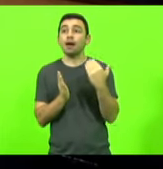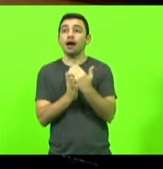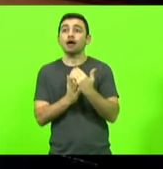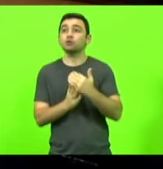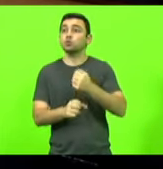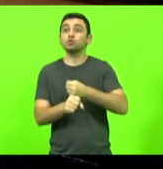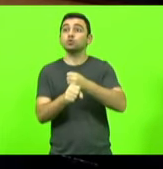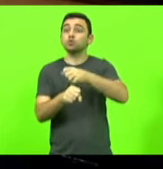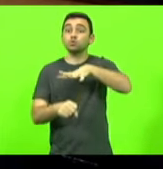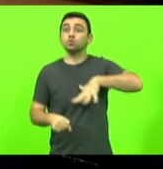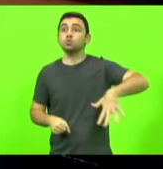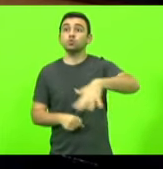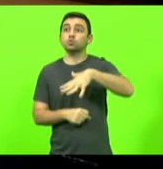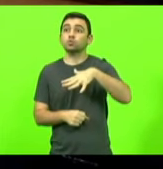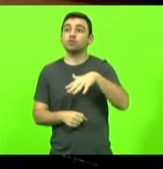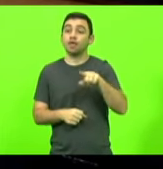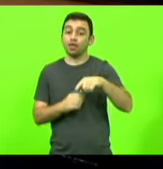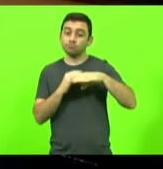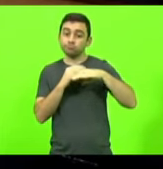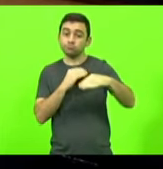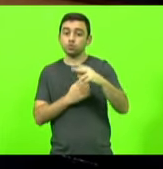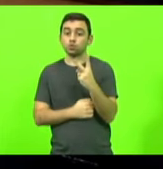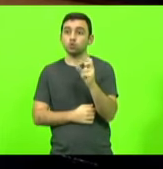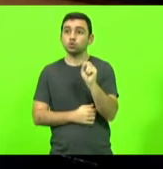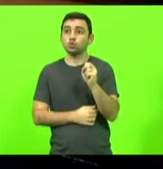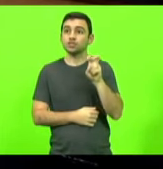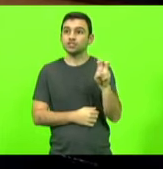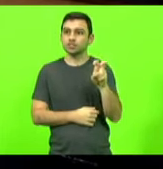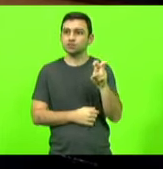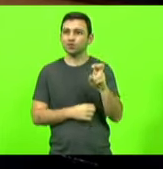Santa Catarina, o trecho da 285.